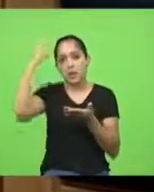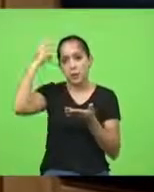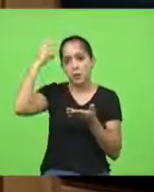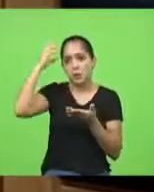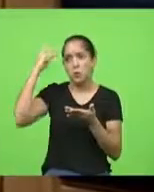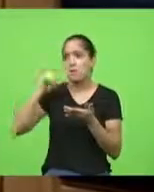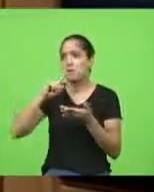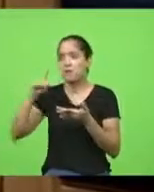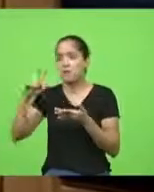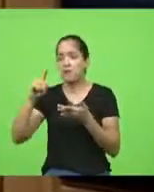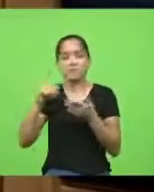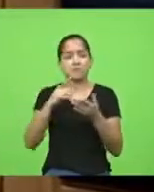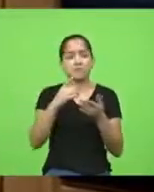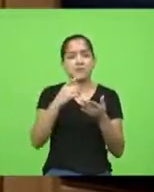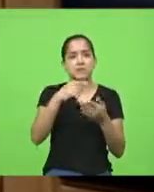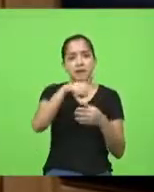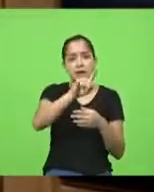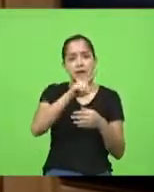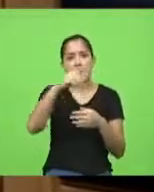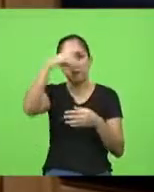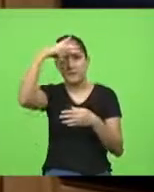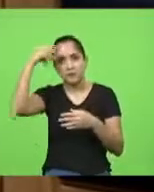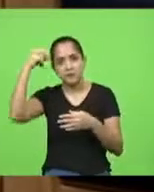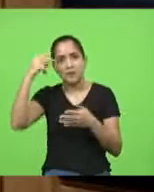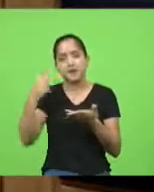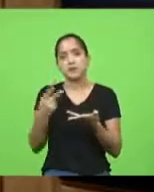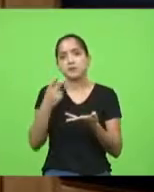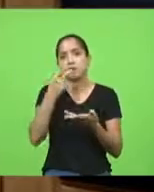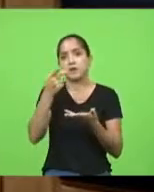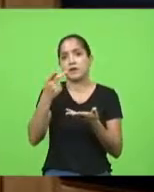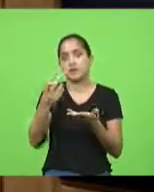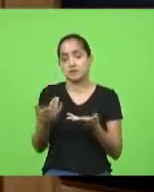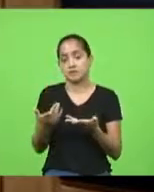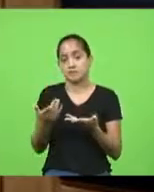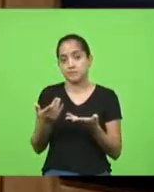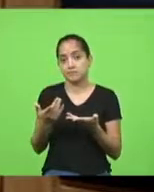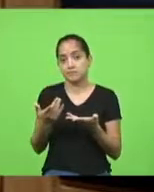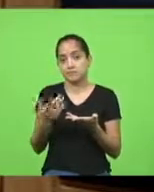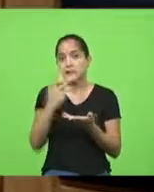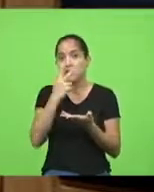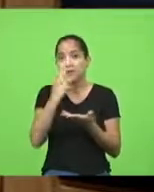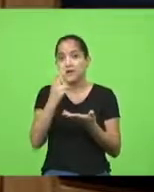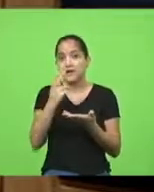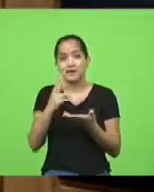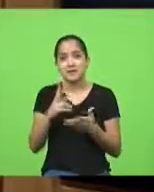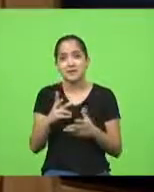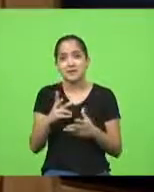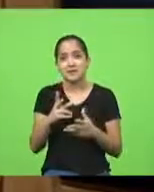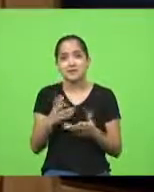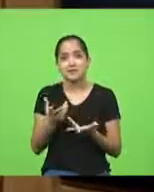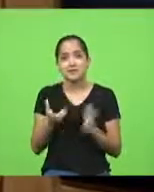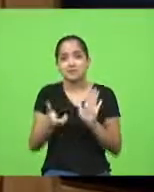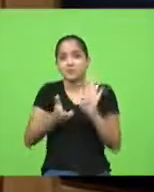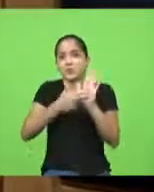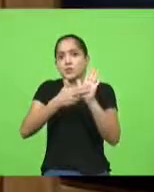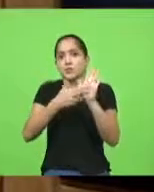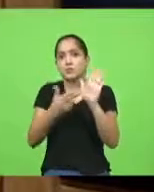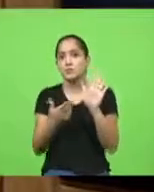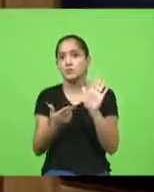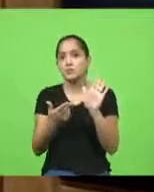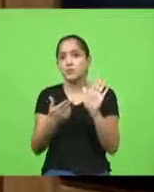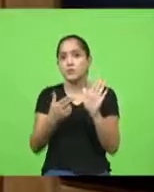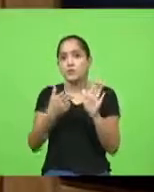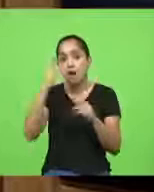em prefeitos, em secretários de saúde municipais, e parece que não assume a cadeira, não assume o comando,